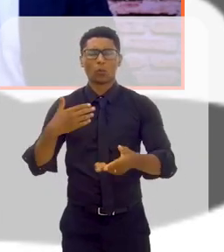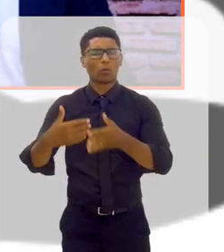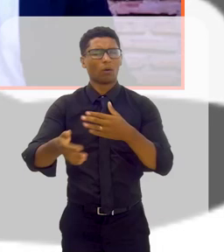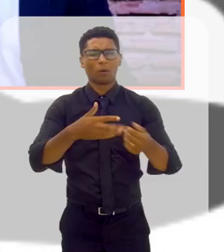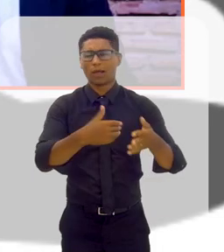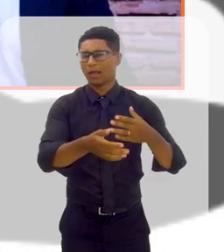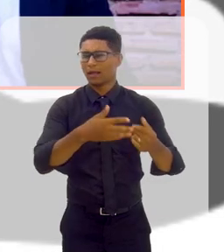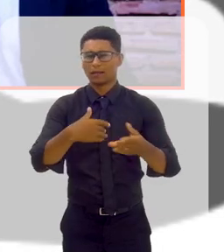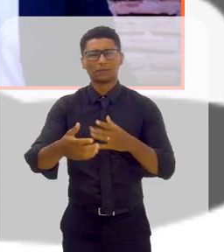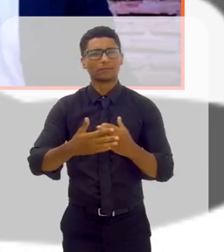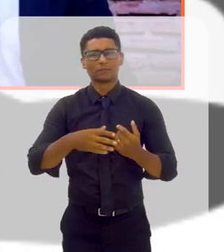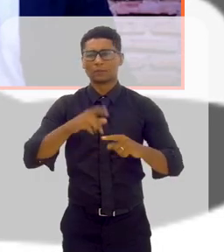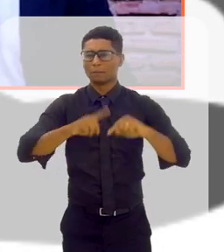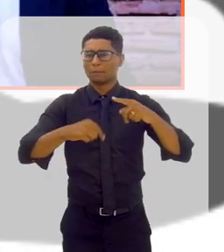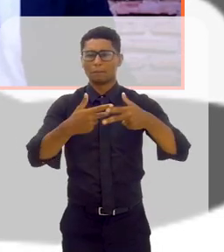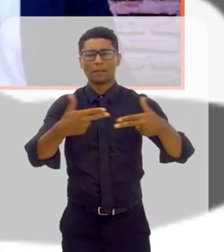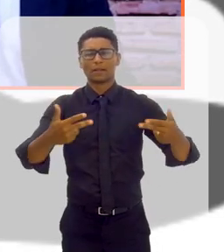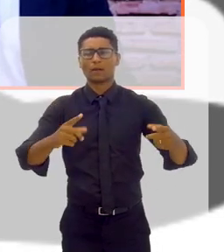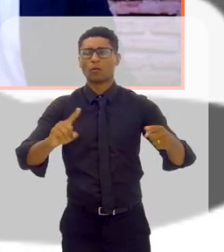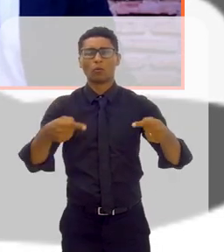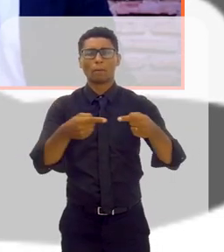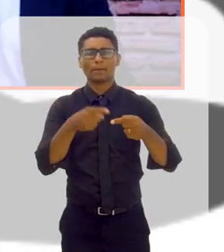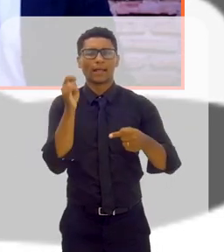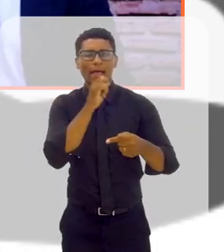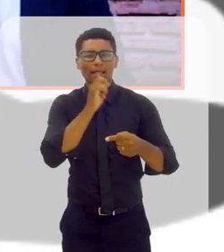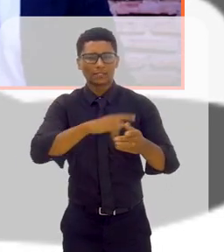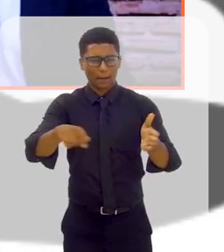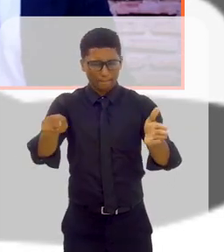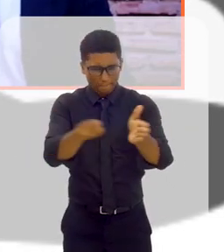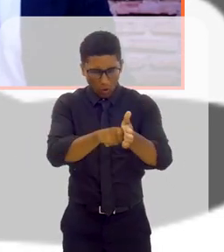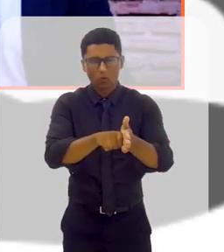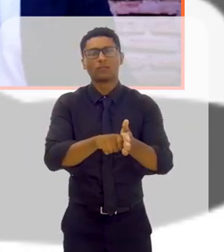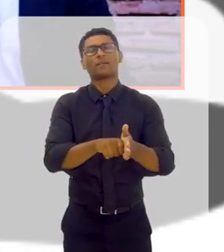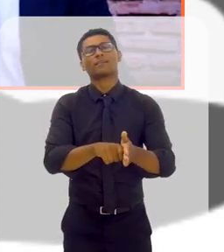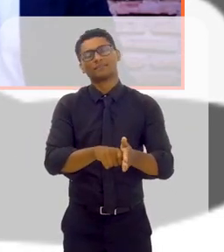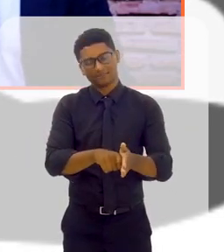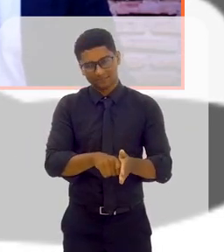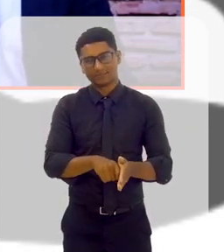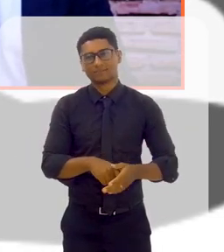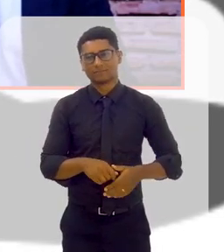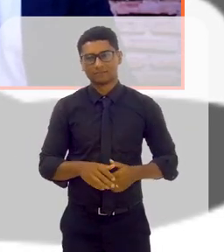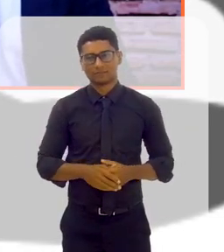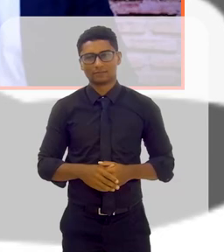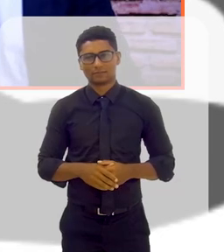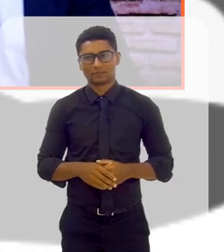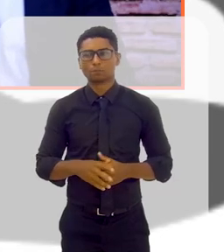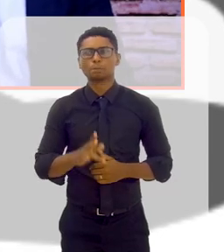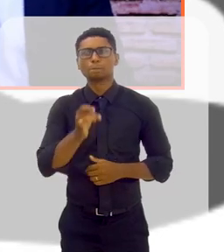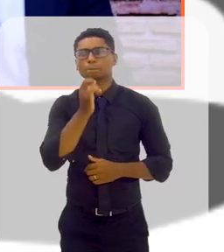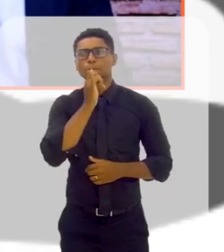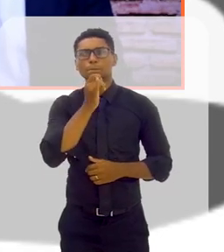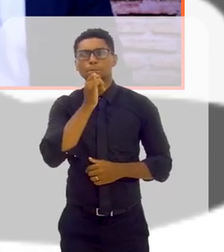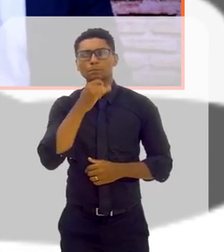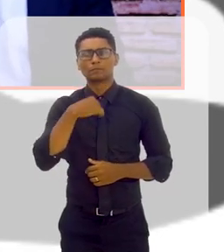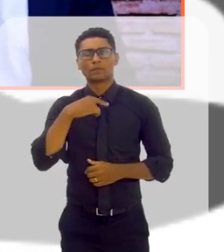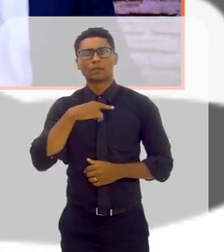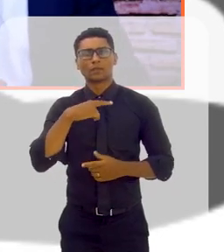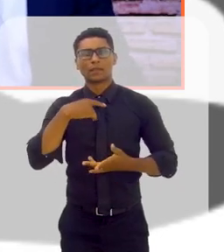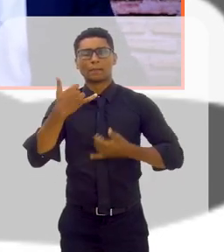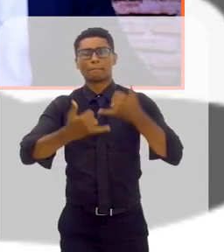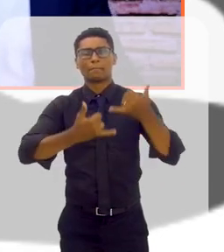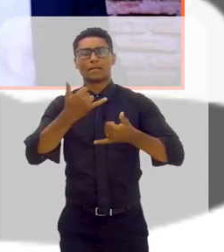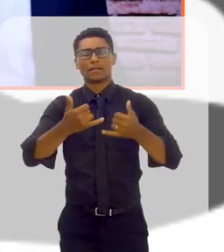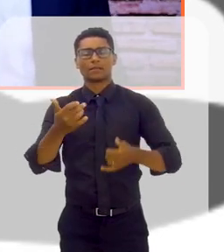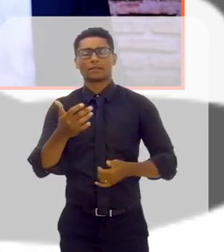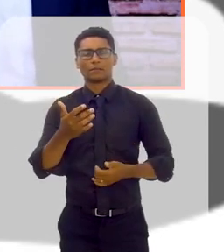condicionado que é ligado na tomada Esse é o melhor exemplo então por exemplo Ah eu tenho um